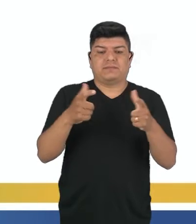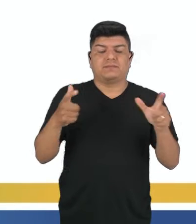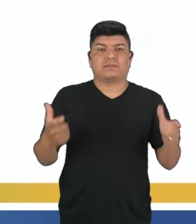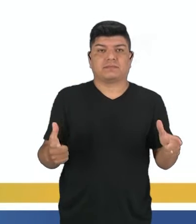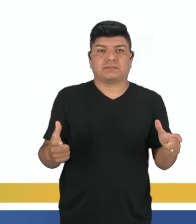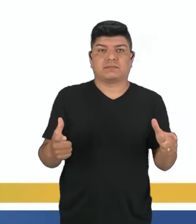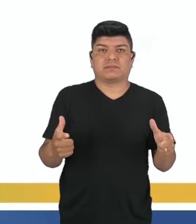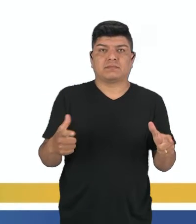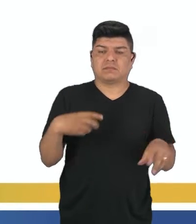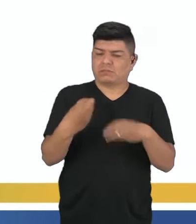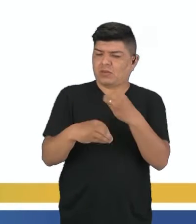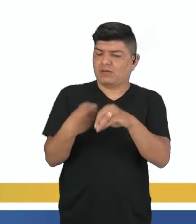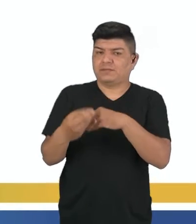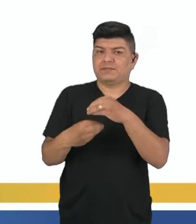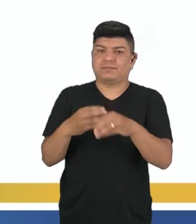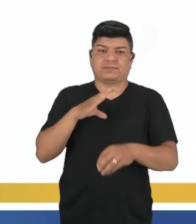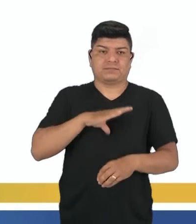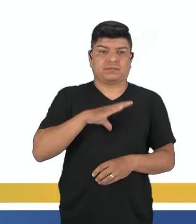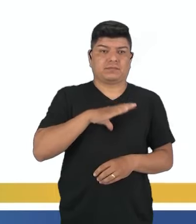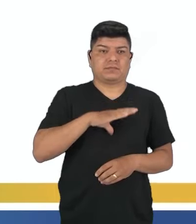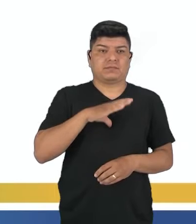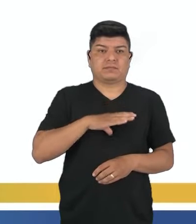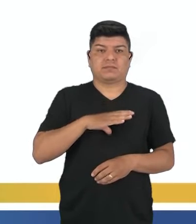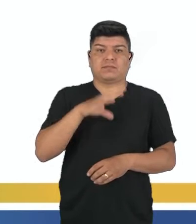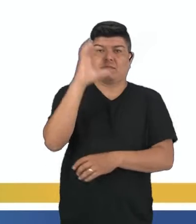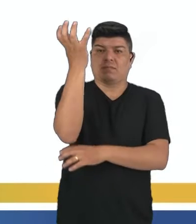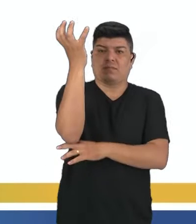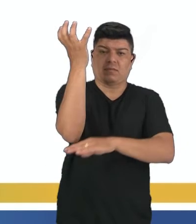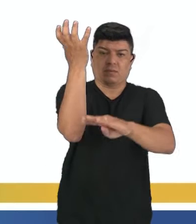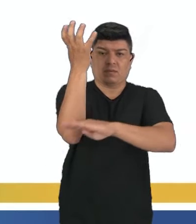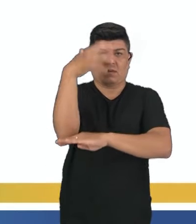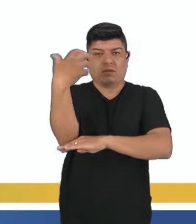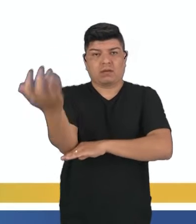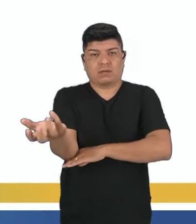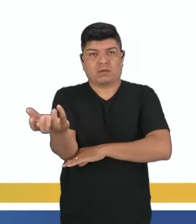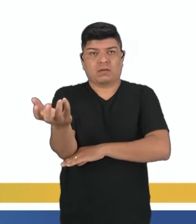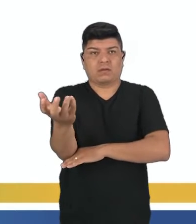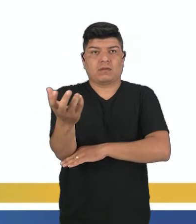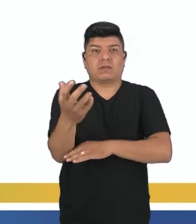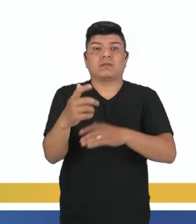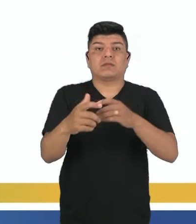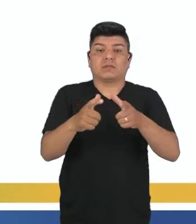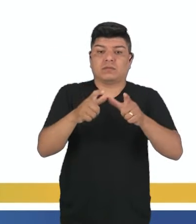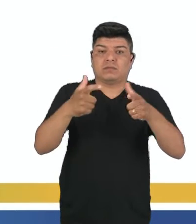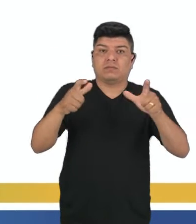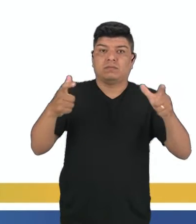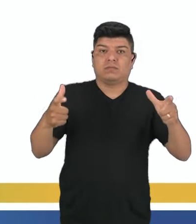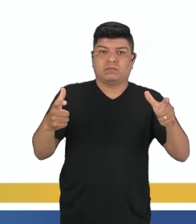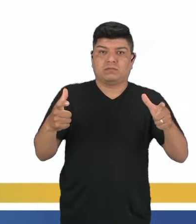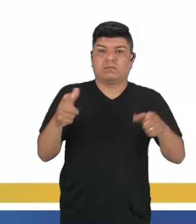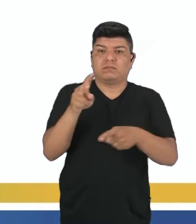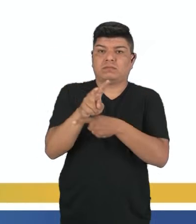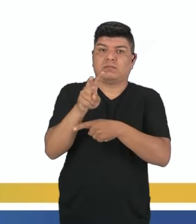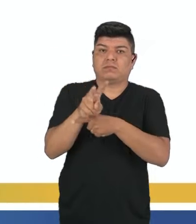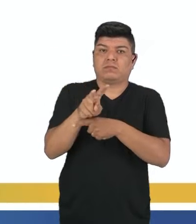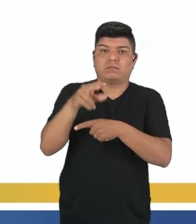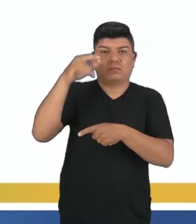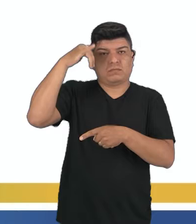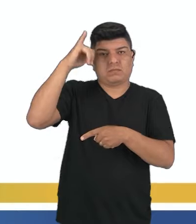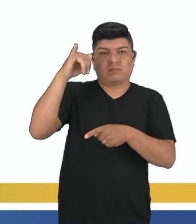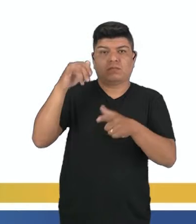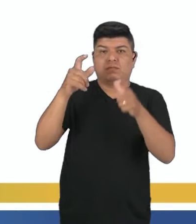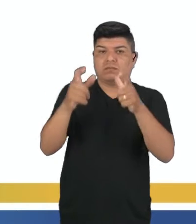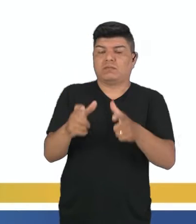crescimento descontrolado das grandes cidades, o desmatamento e o avanço de propriedades agrícolas e rurais nas áreas